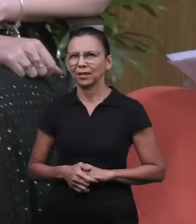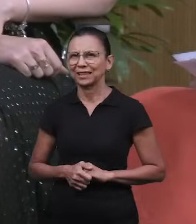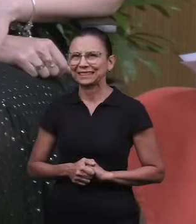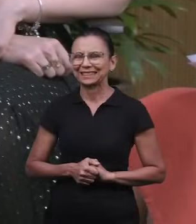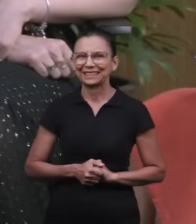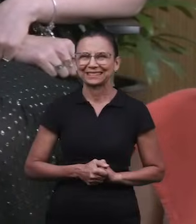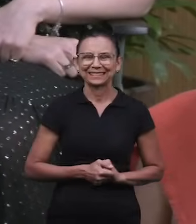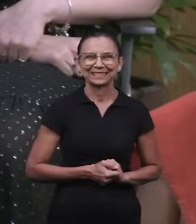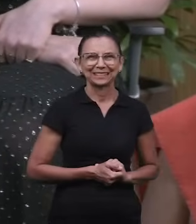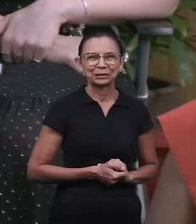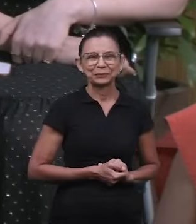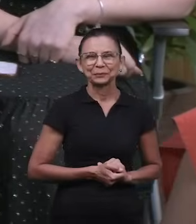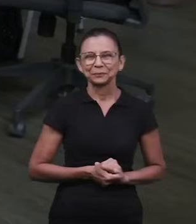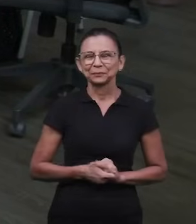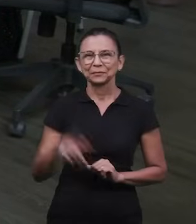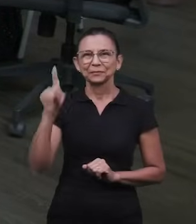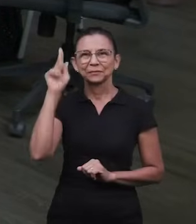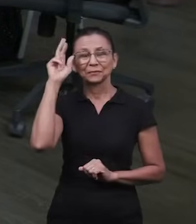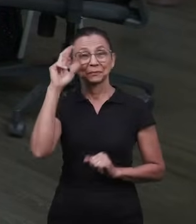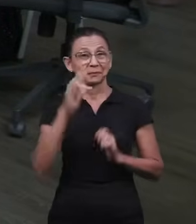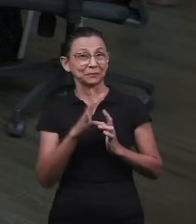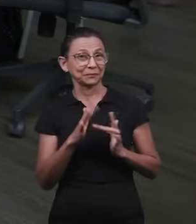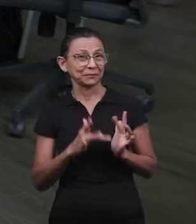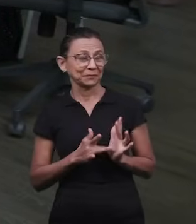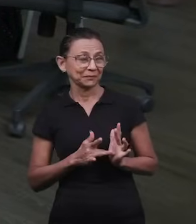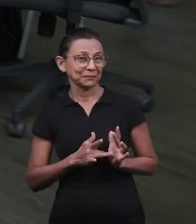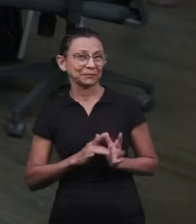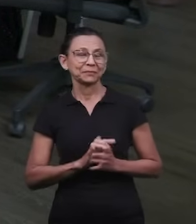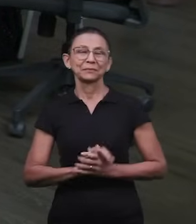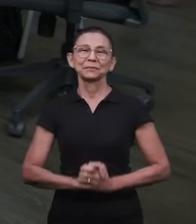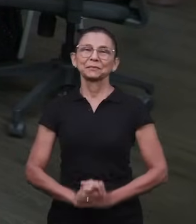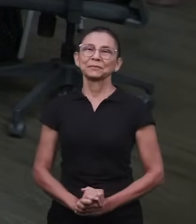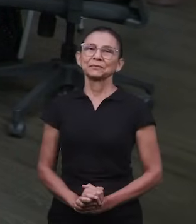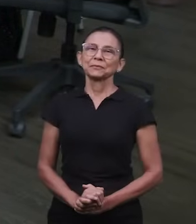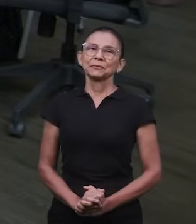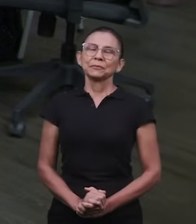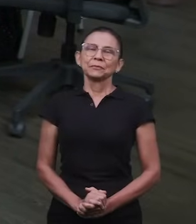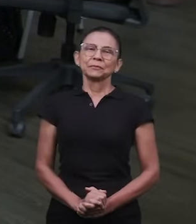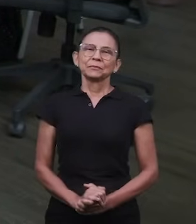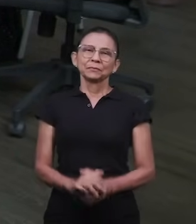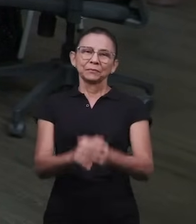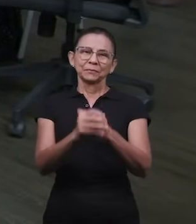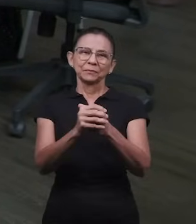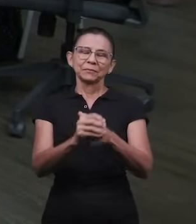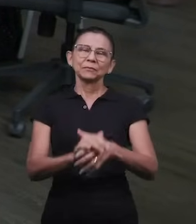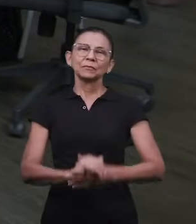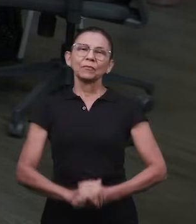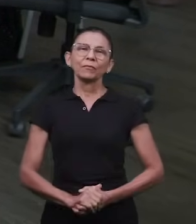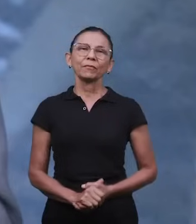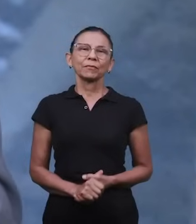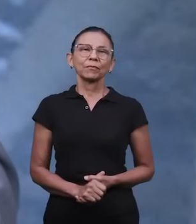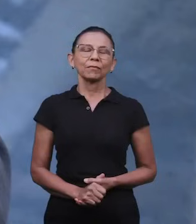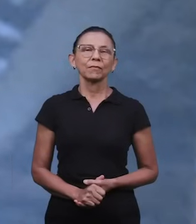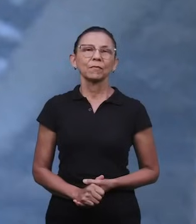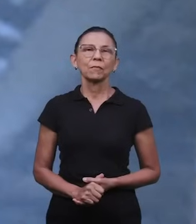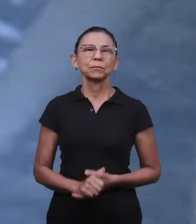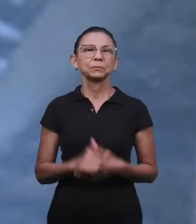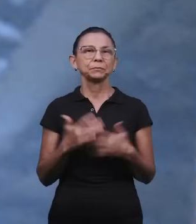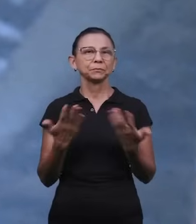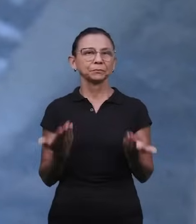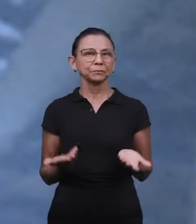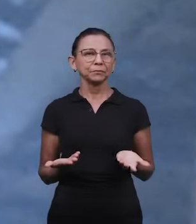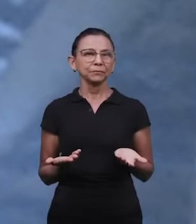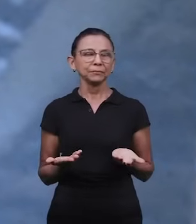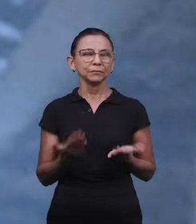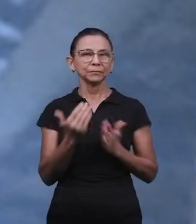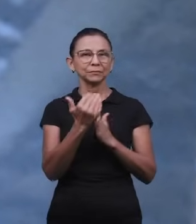negócio. Alexandre, meu querido, Pai Senhor, Pai do Senhor, Deus abençoe, obrigado pela sua presença. Amém? Amém. Bom, a gente está chegando